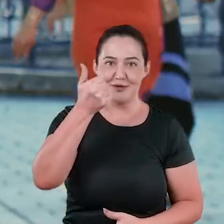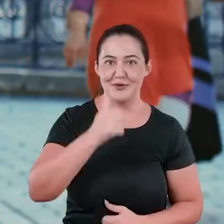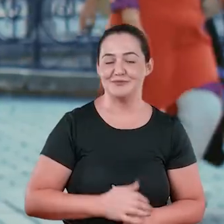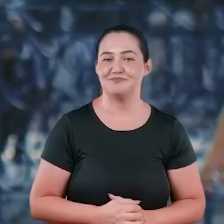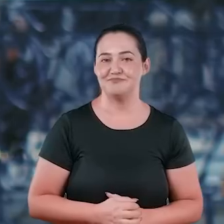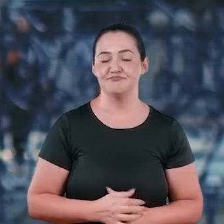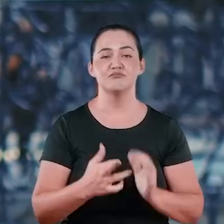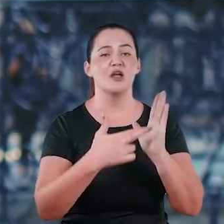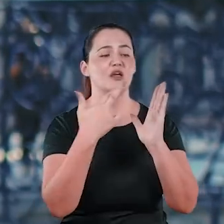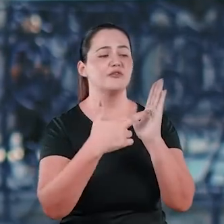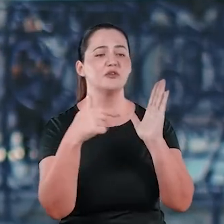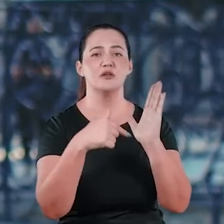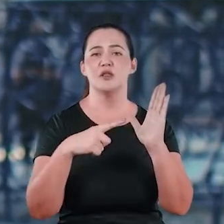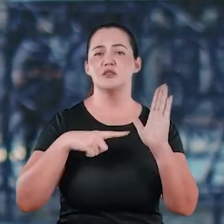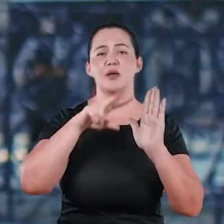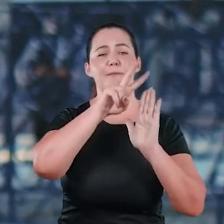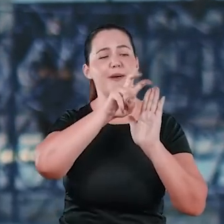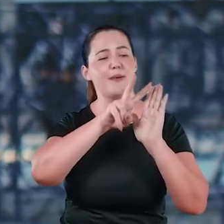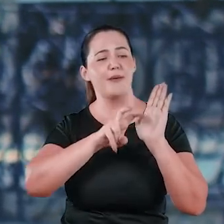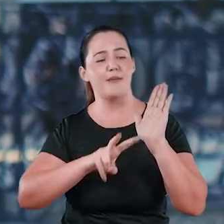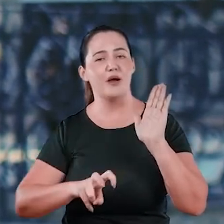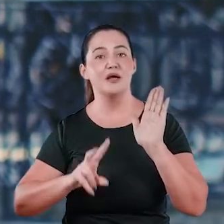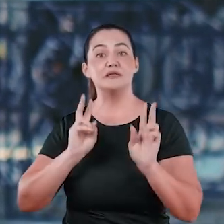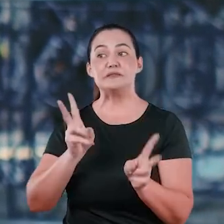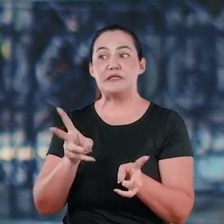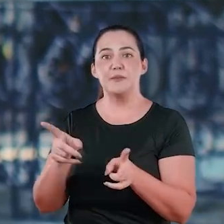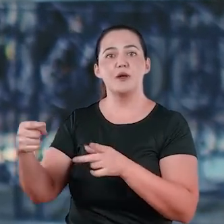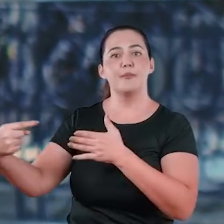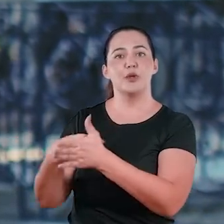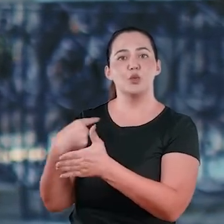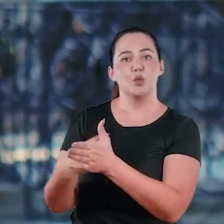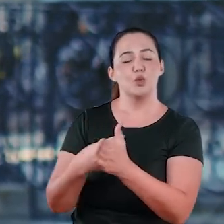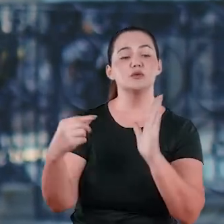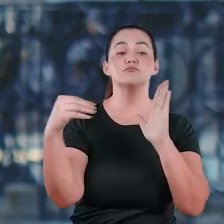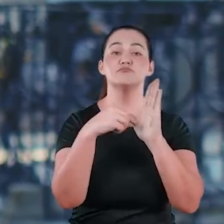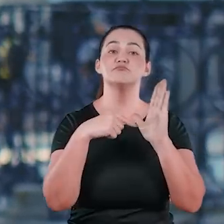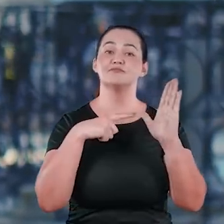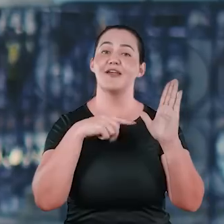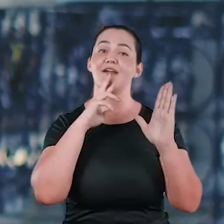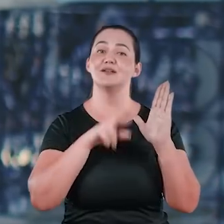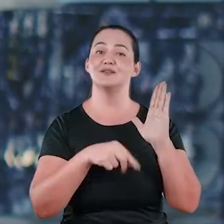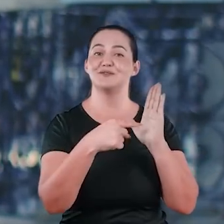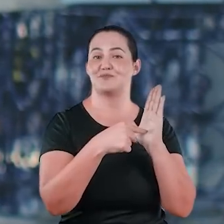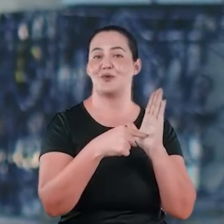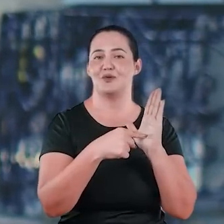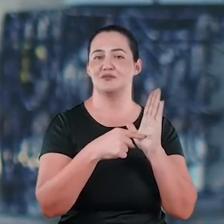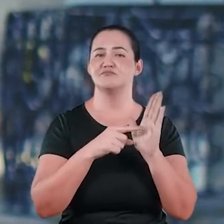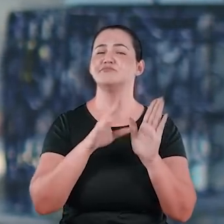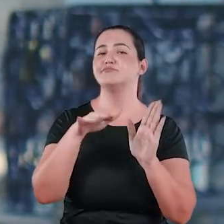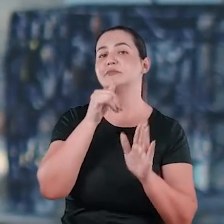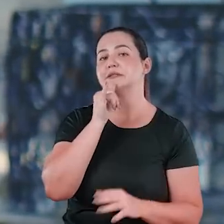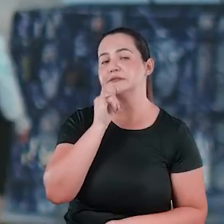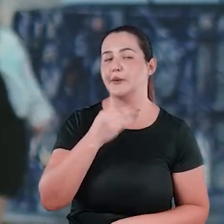estão temas que são perguntas que as pessoas sempre fazem para nós através das redes sociais. Será que Deus existe mesmo? Será que eu